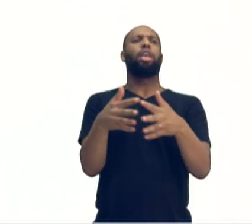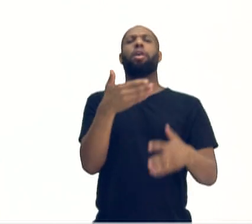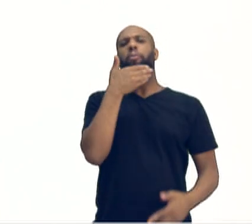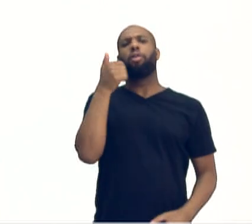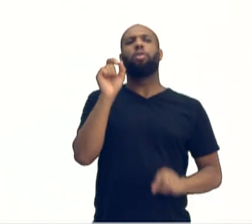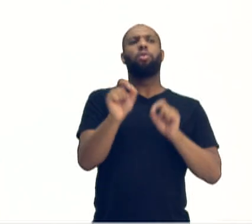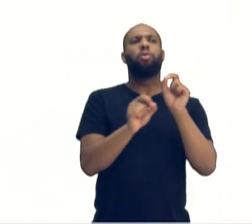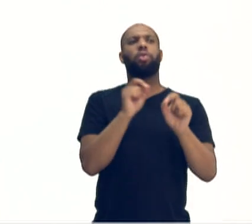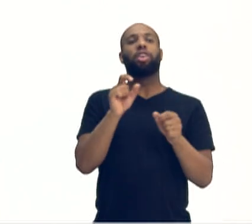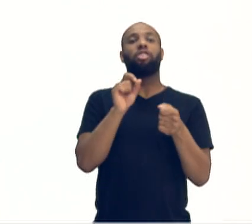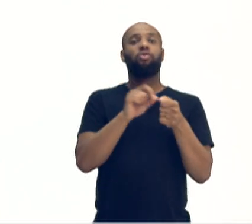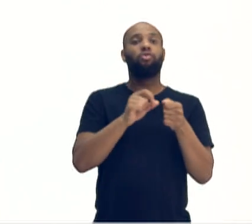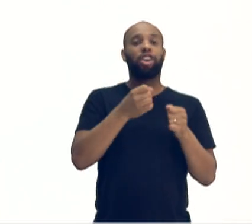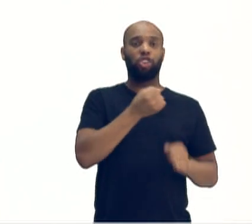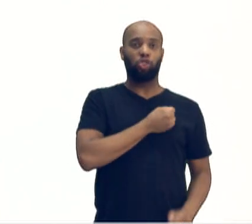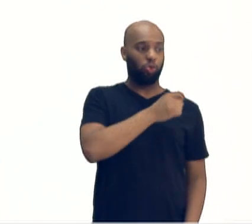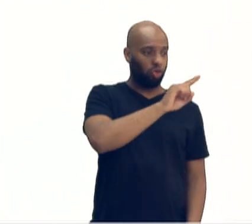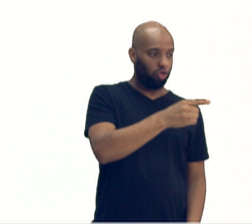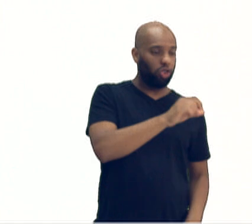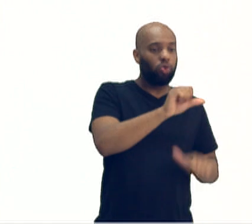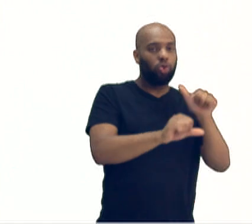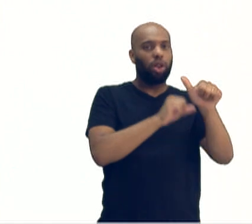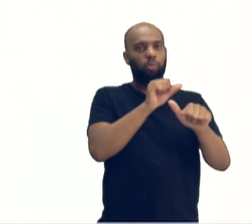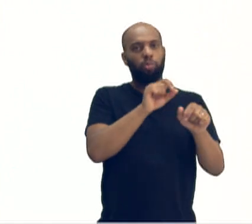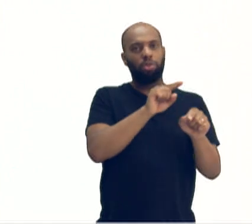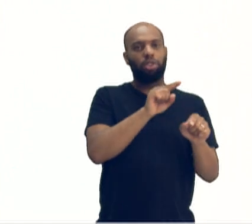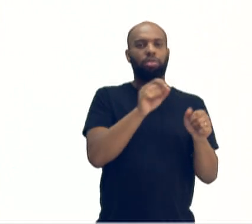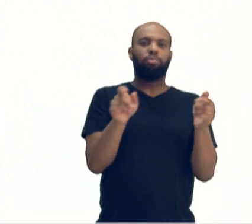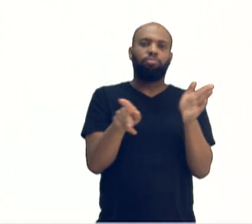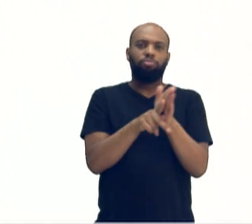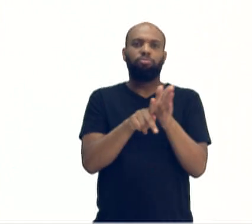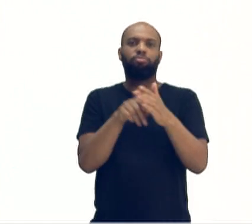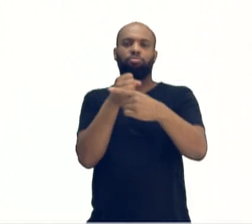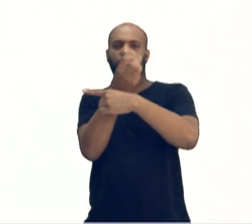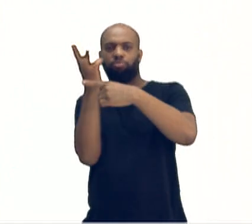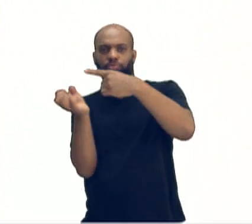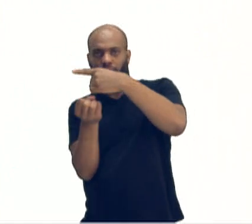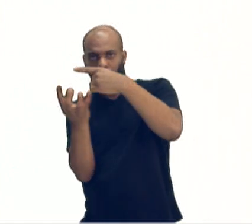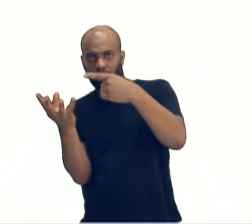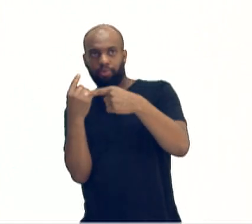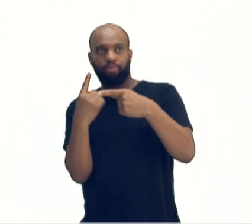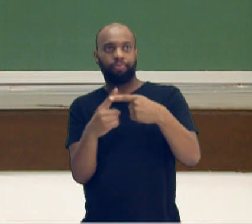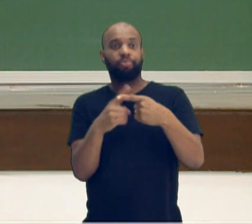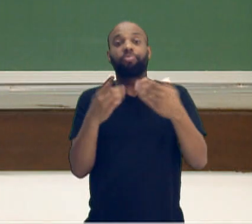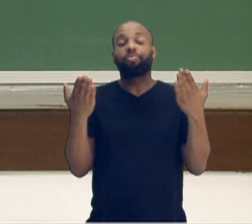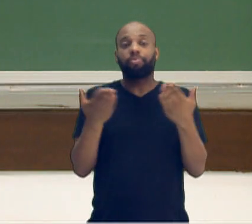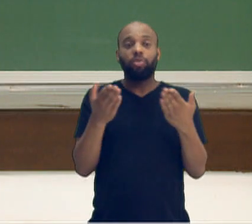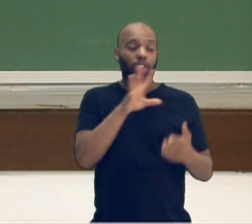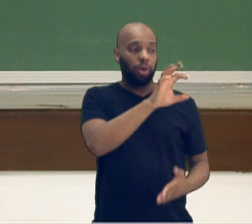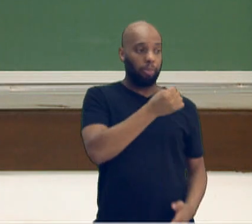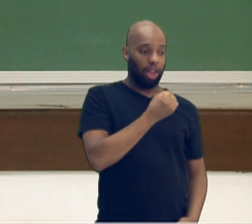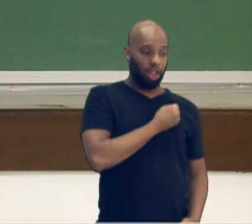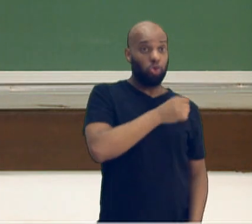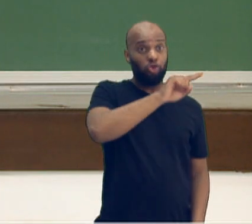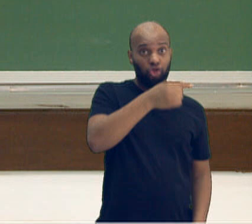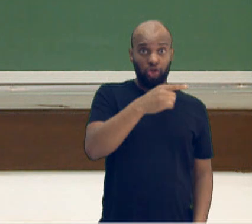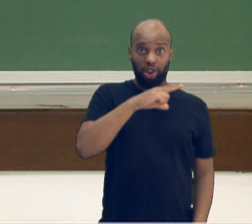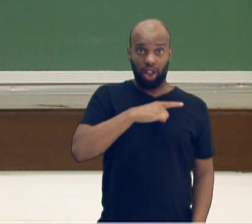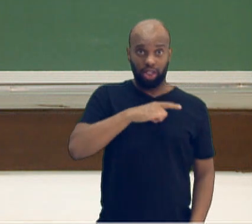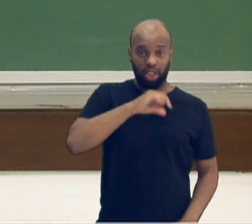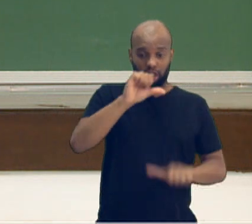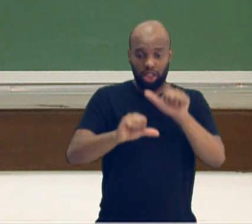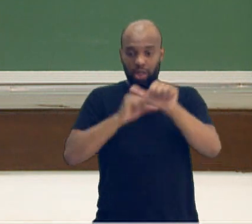e vou transformar tudo para decimal. Então, se eu falo para fração, vou pegar os decimais e transformar tudo